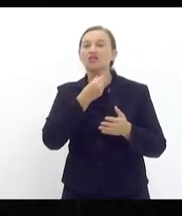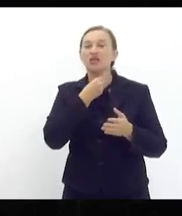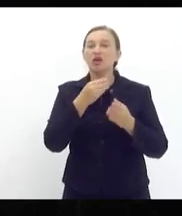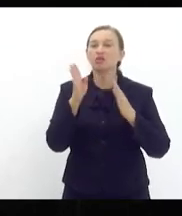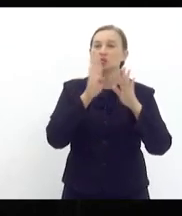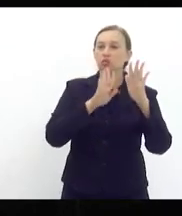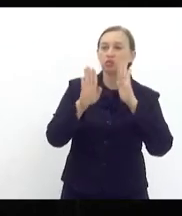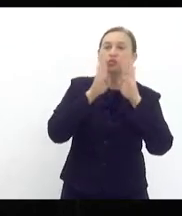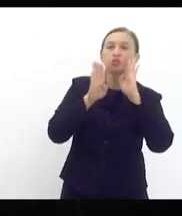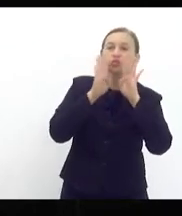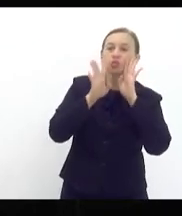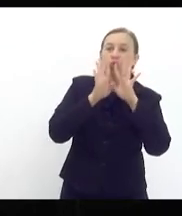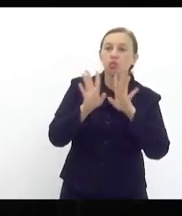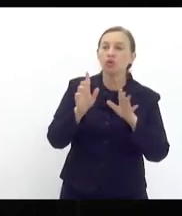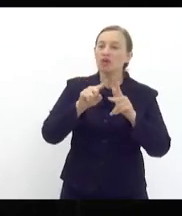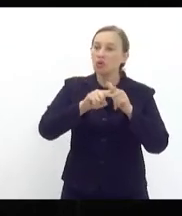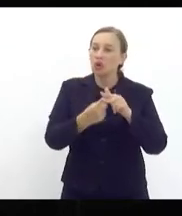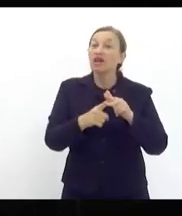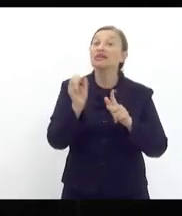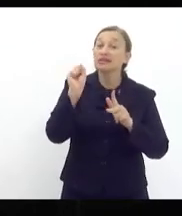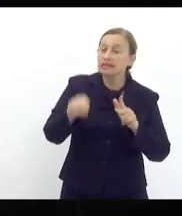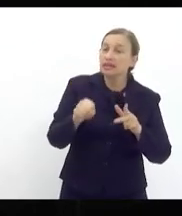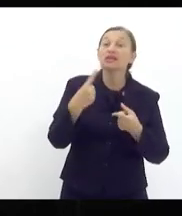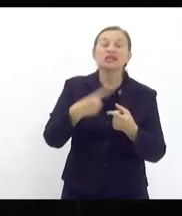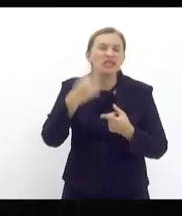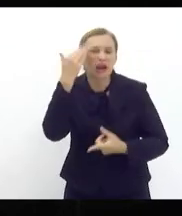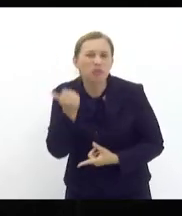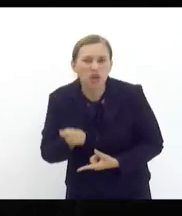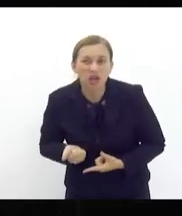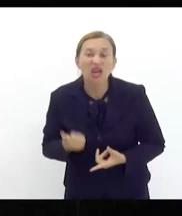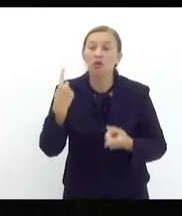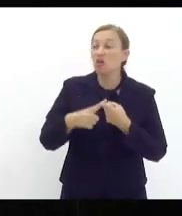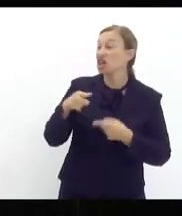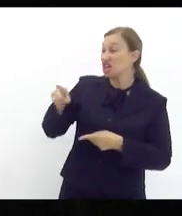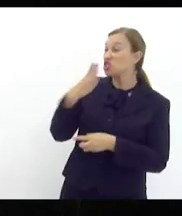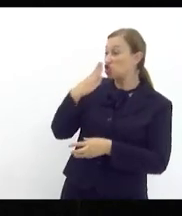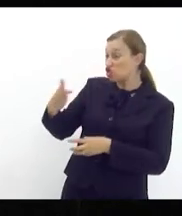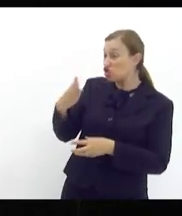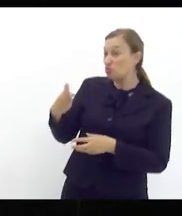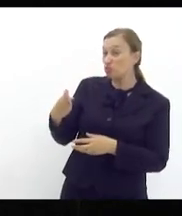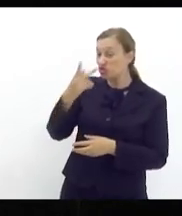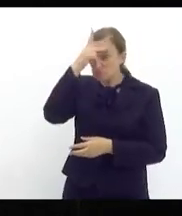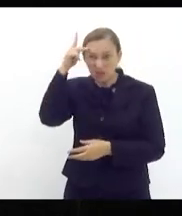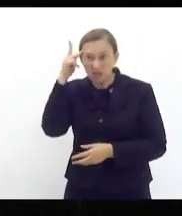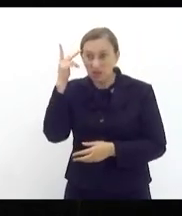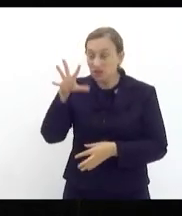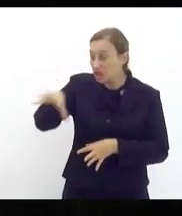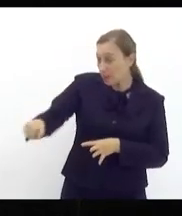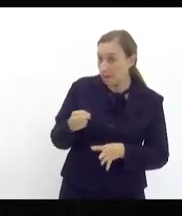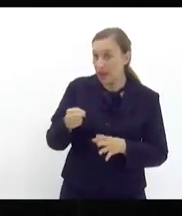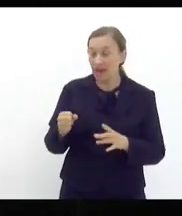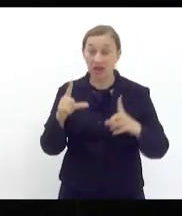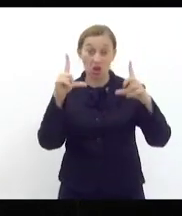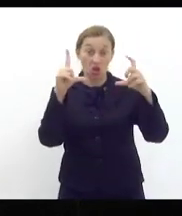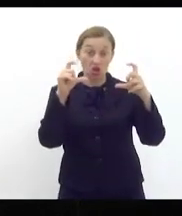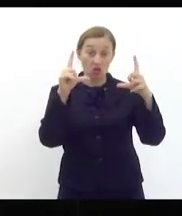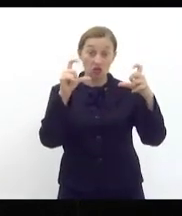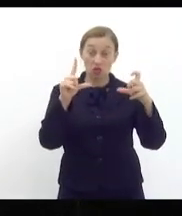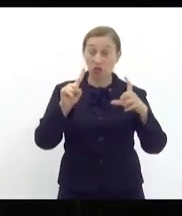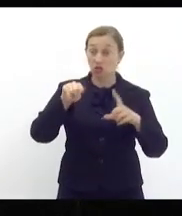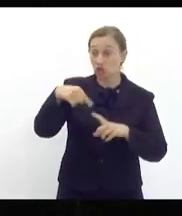que regular sabe por que tem que regular porque esse tipo de gente que pega a imagem dos outros